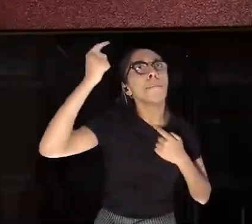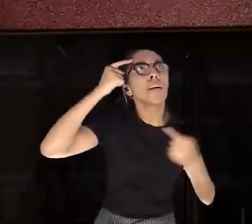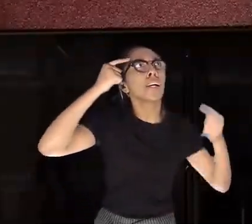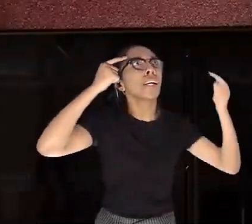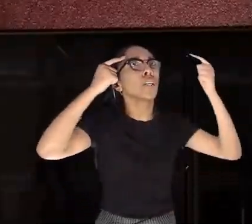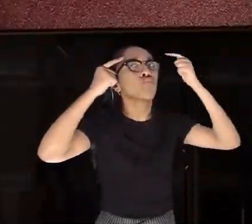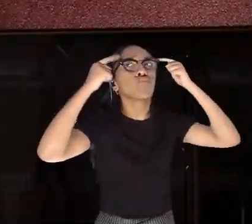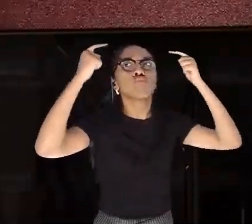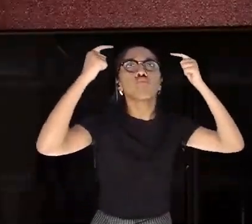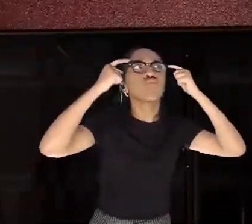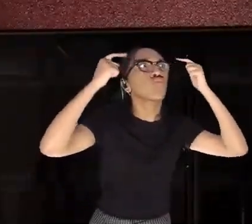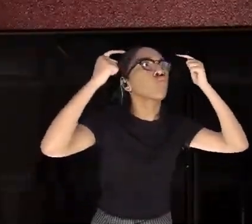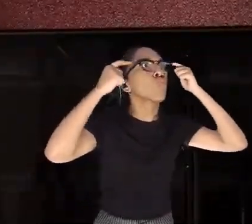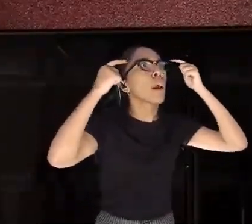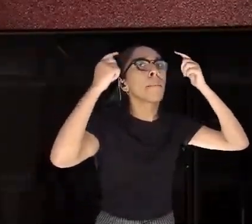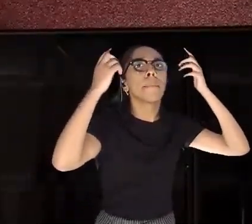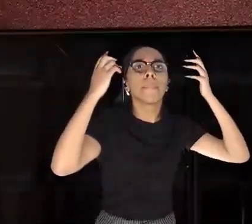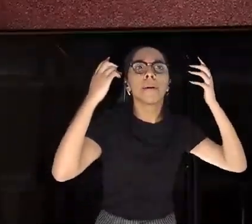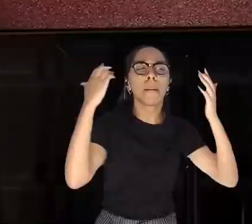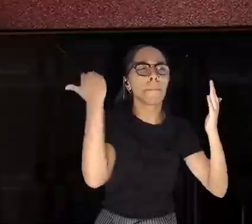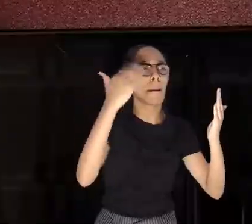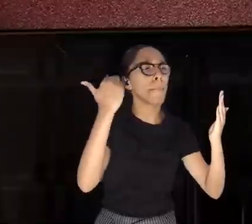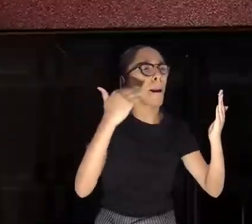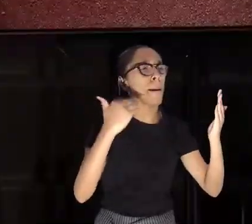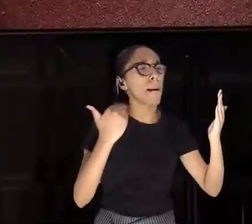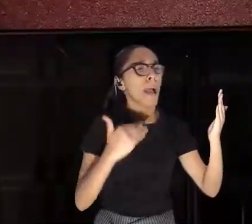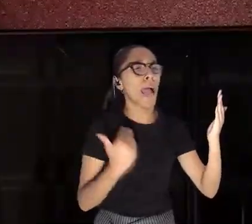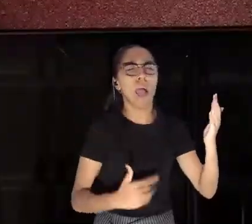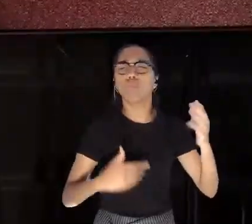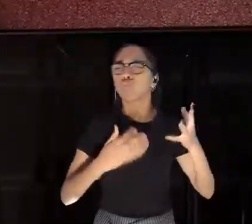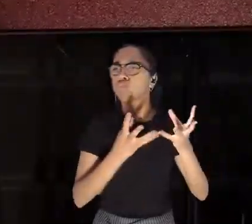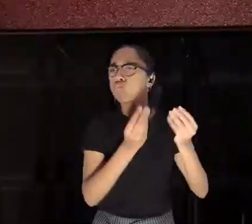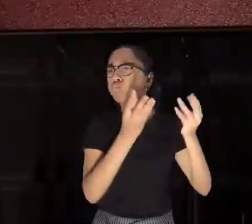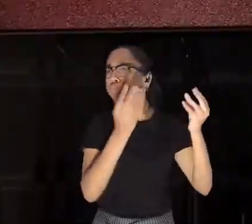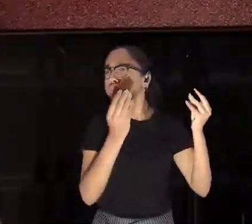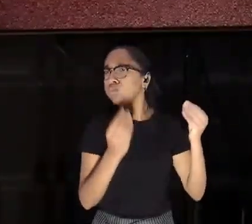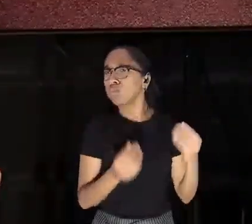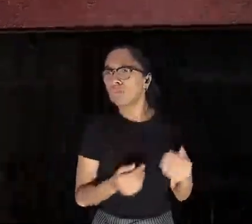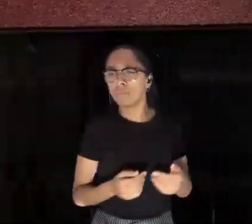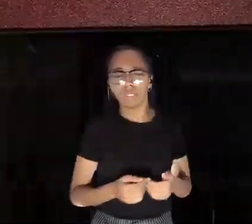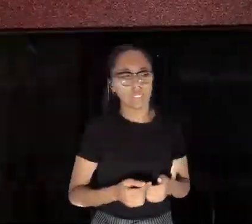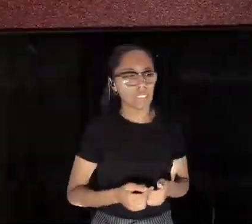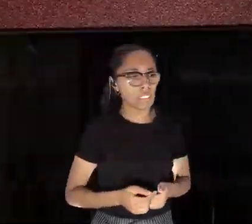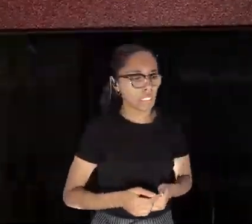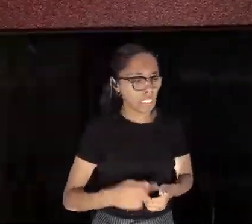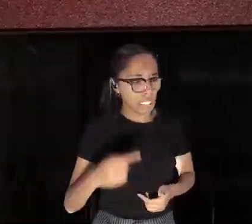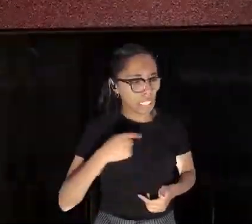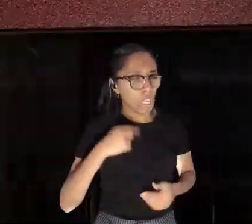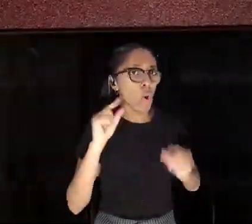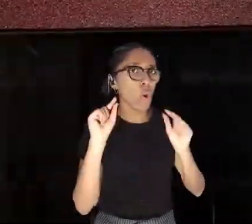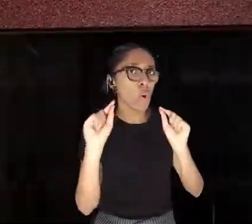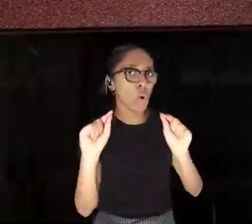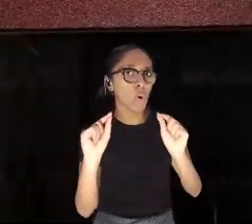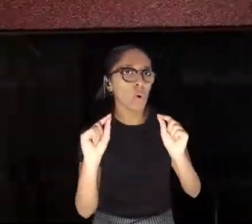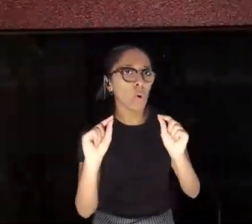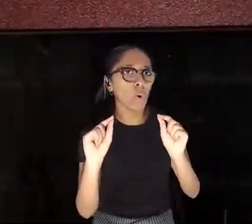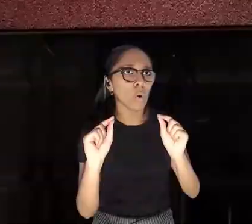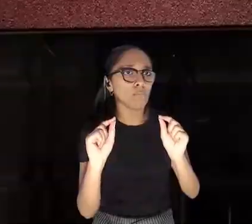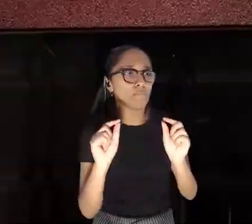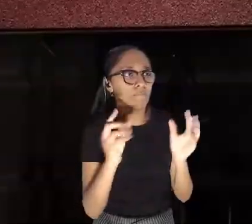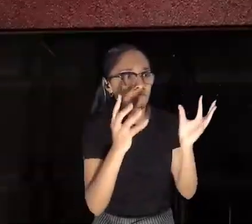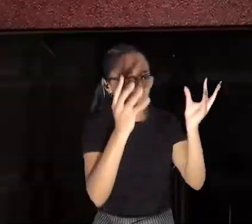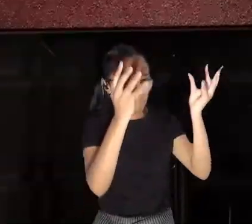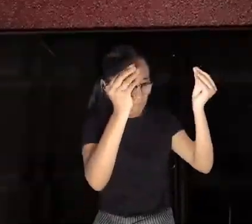o meu anseio ruim, está aqui, ó. Pá, pá, pá, pá, pá, pá, pá, pá. O que é isso? Eu estou crucificando a minha velha vida, eu